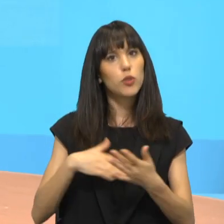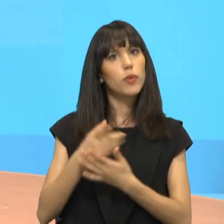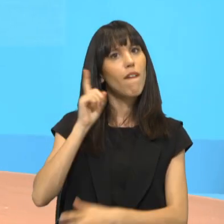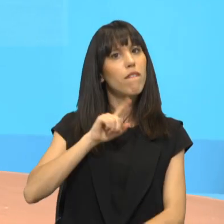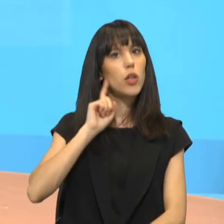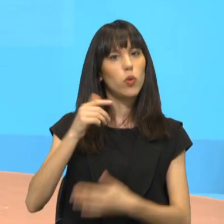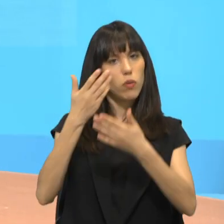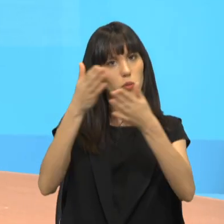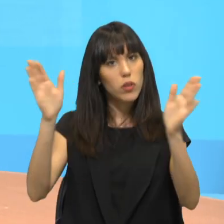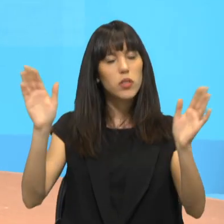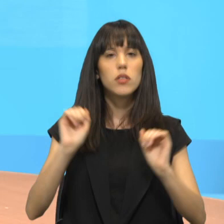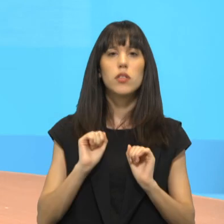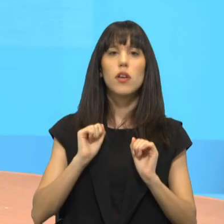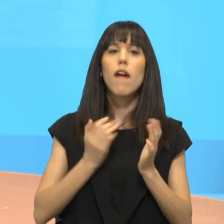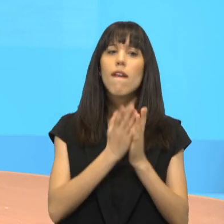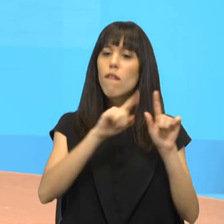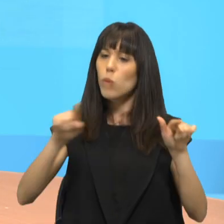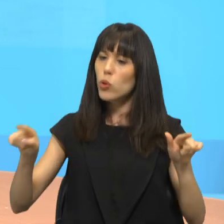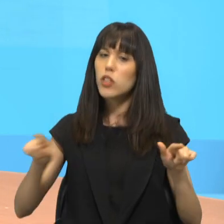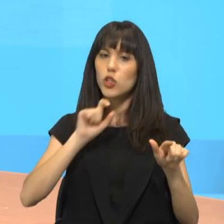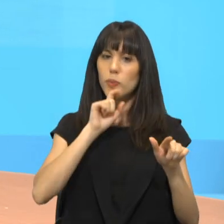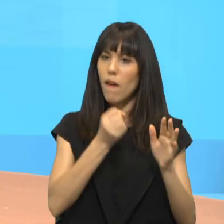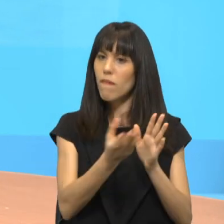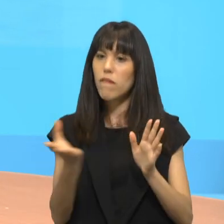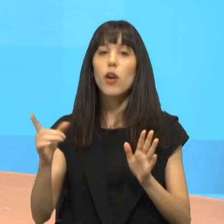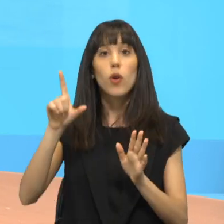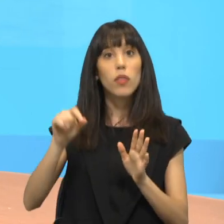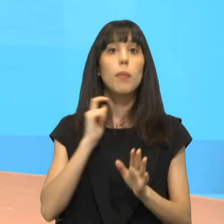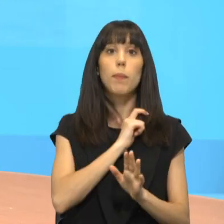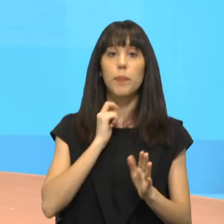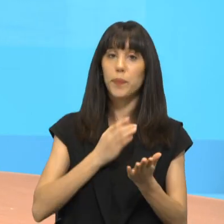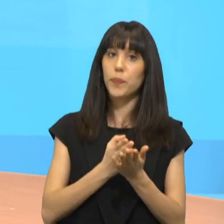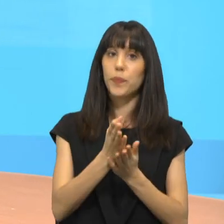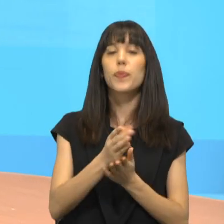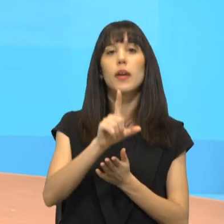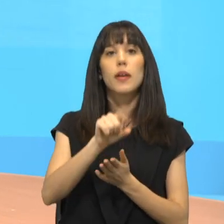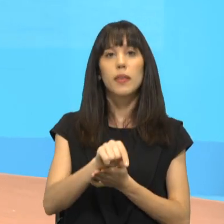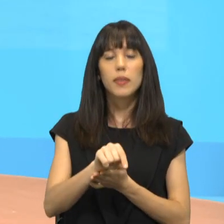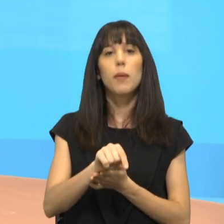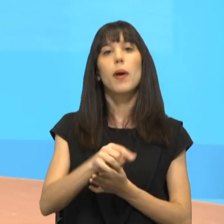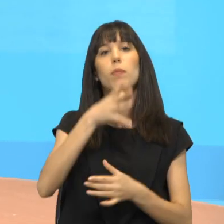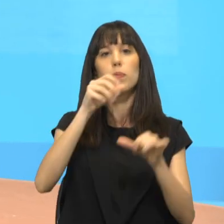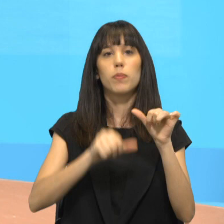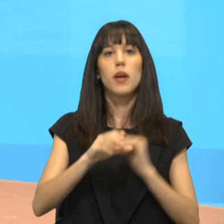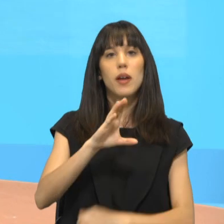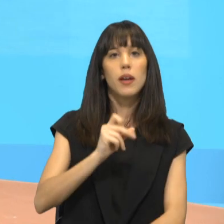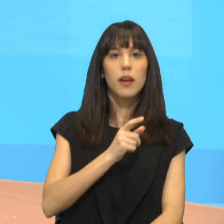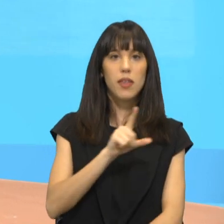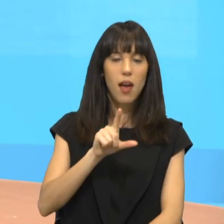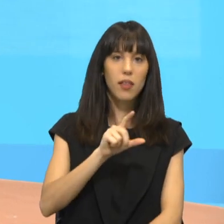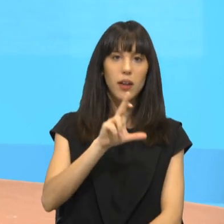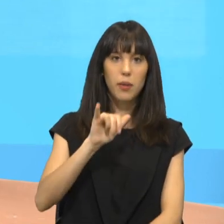a democracia, o pluralismo. E recordo o pronunciamento do Episcopado e, sobretudo, a homilia do Cardeal Ribeiro, logo no 13 de maio,